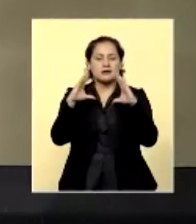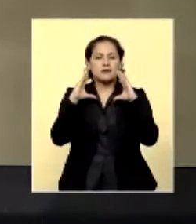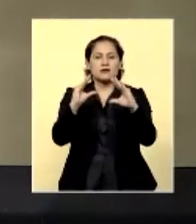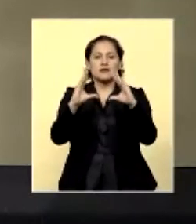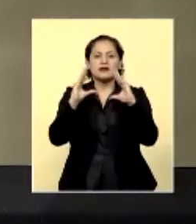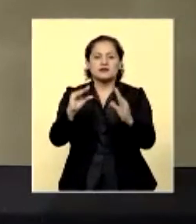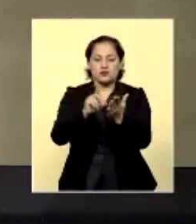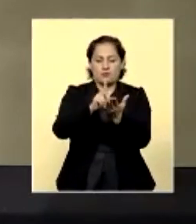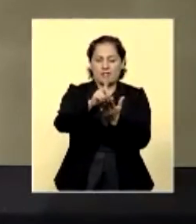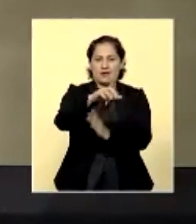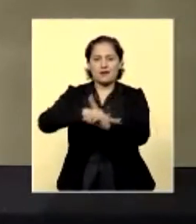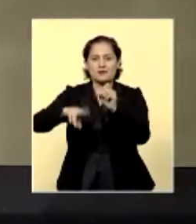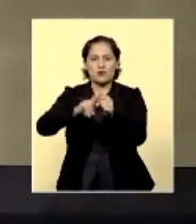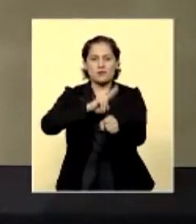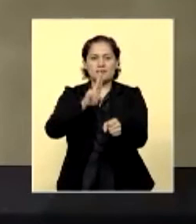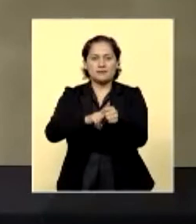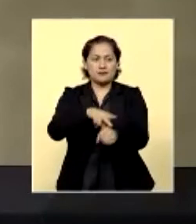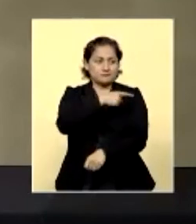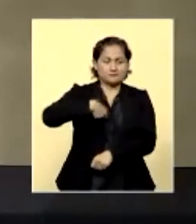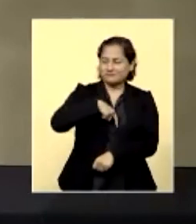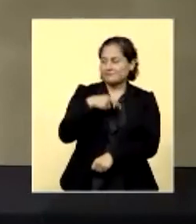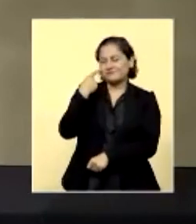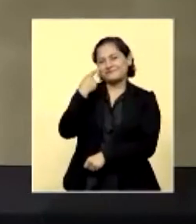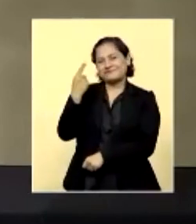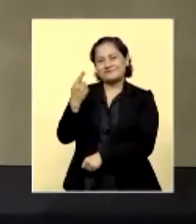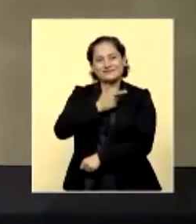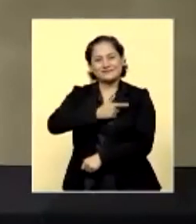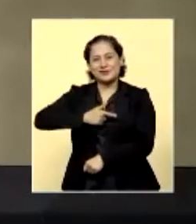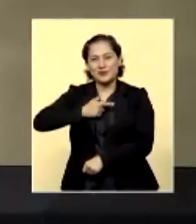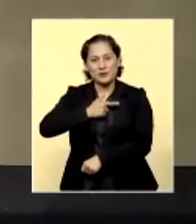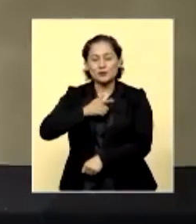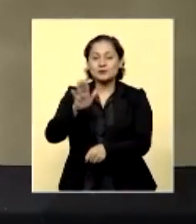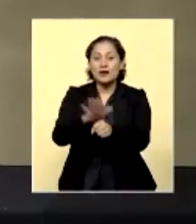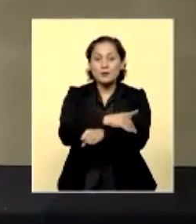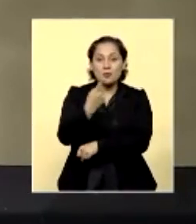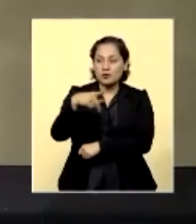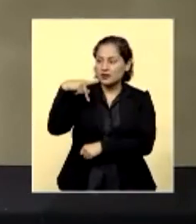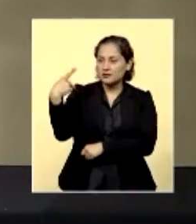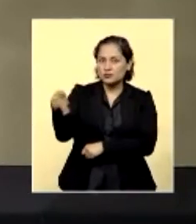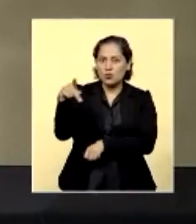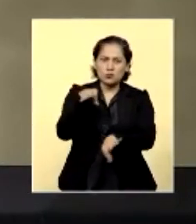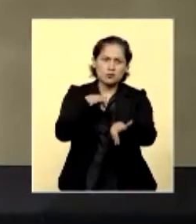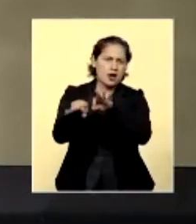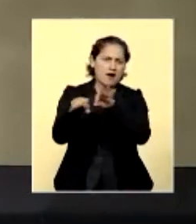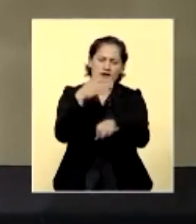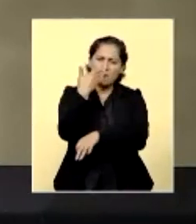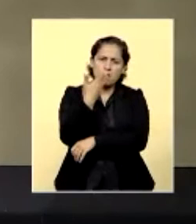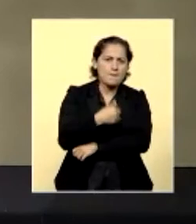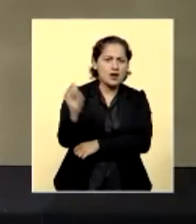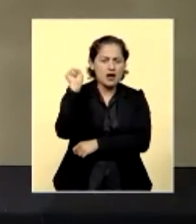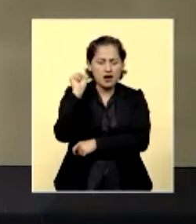todos. Que a todos nos encanta. Com a sua capacidade de trabalho. Com sua capacidade de trabalho.